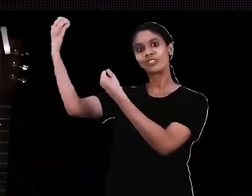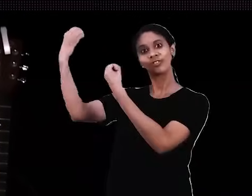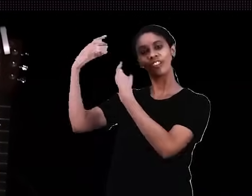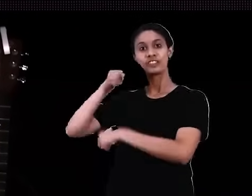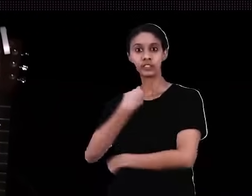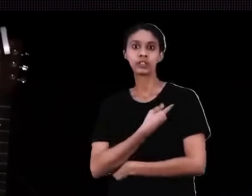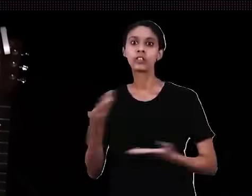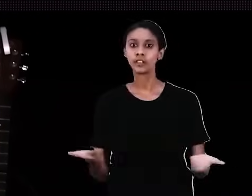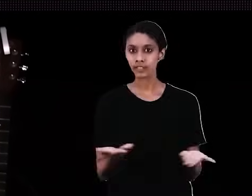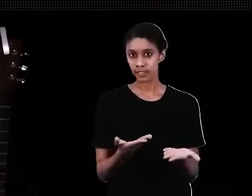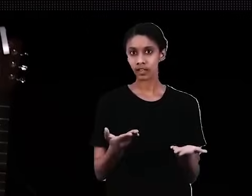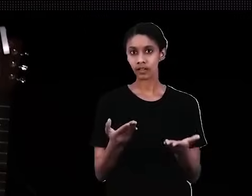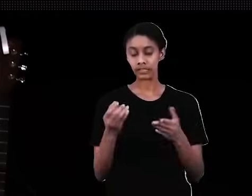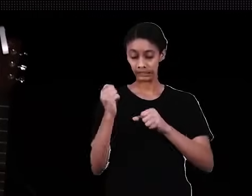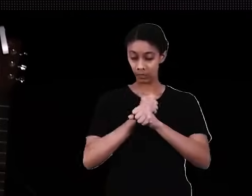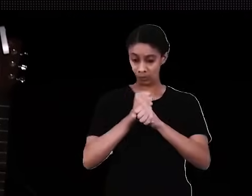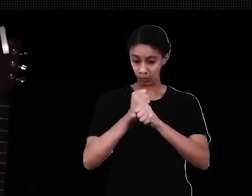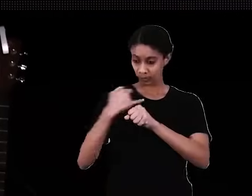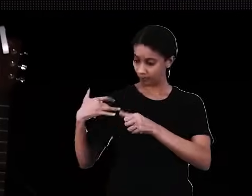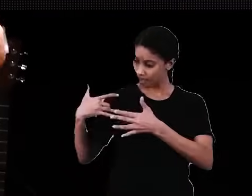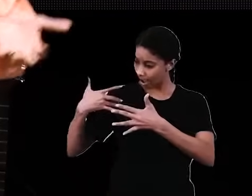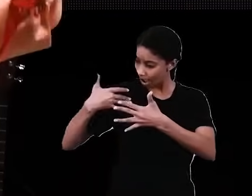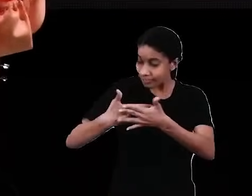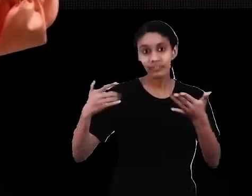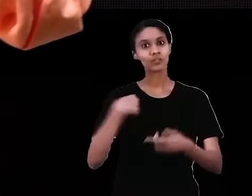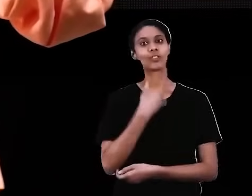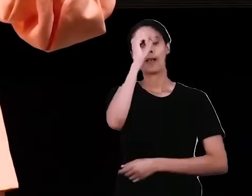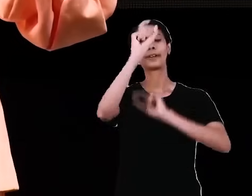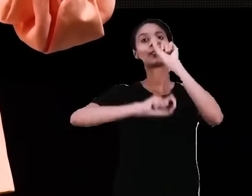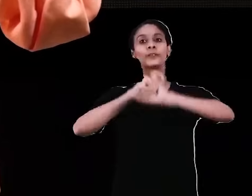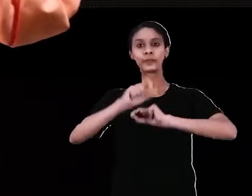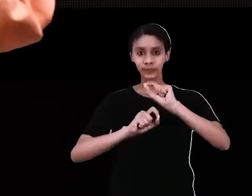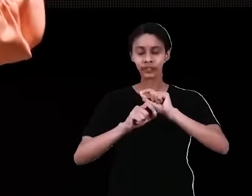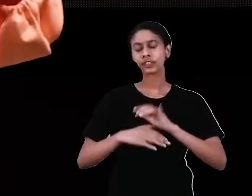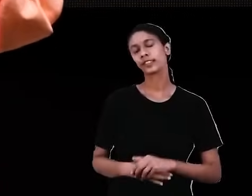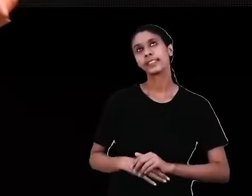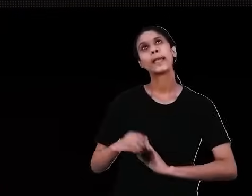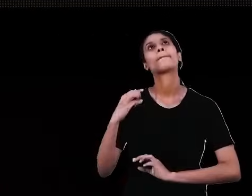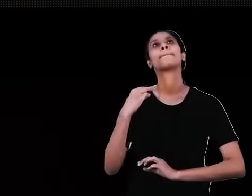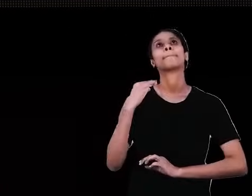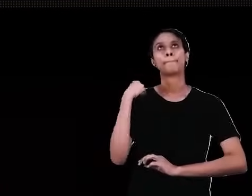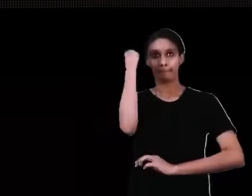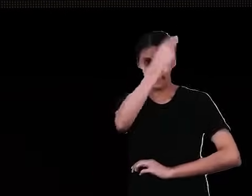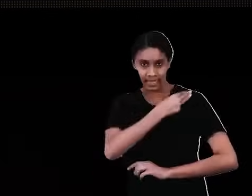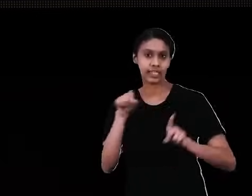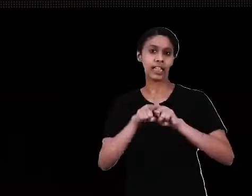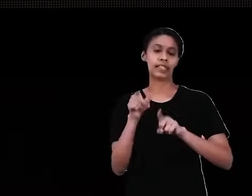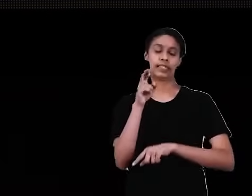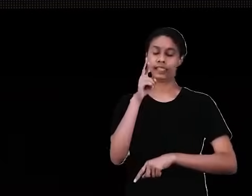isso, sabe? Esse ano todo nós aprendemos tanto, não foi? A gente ouviu sobre Maria, Ruth e